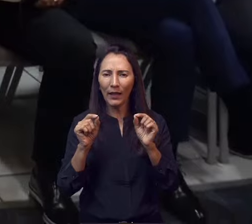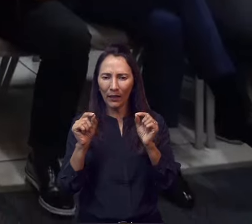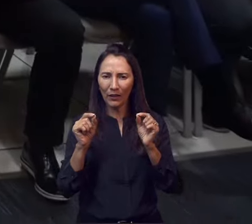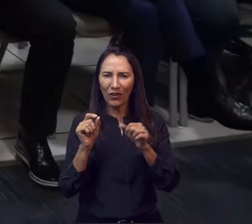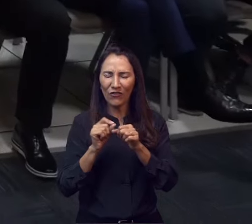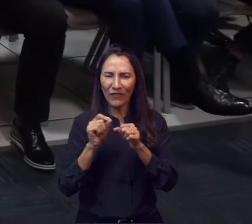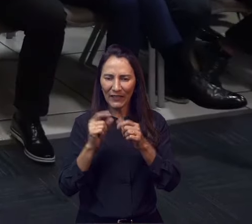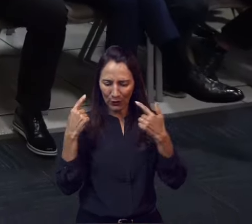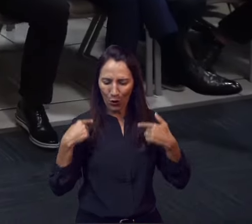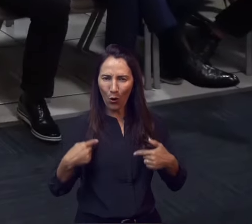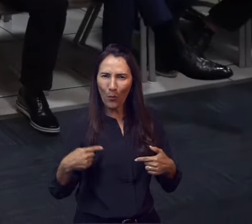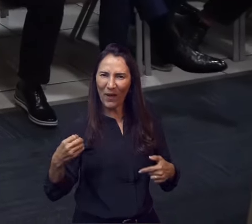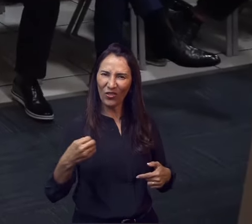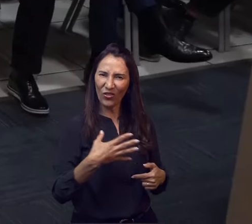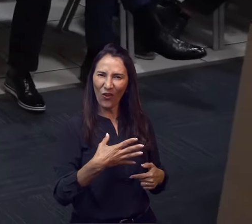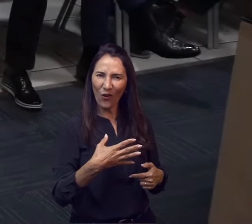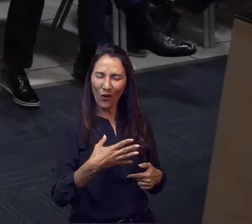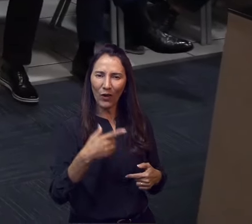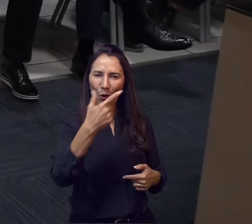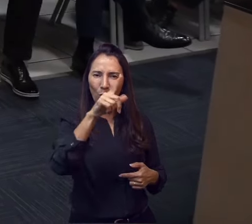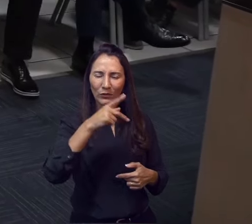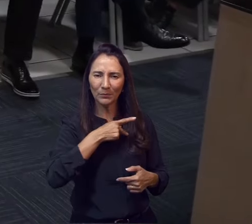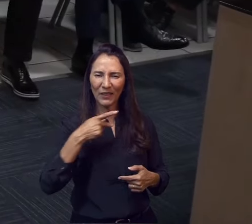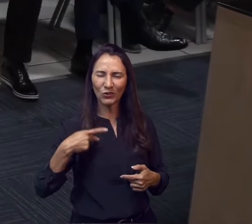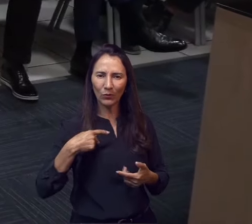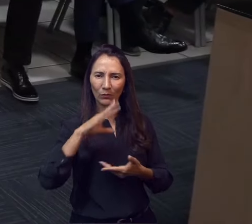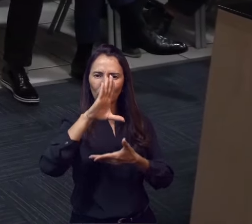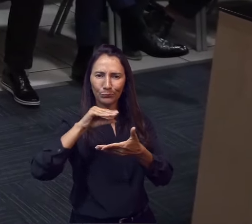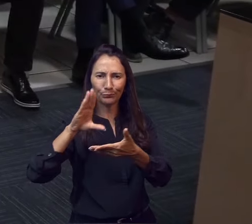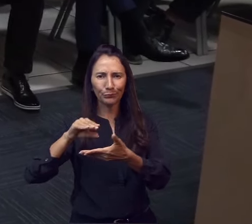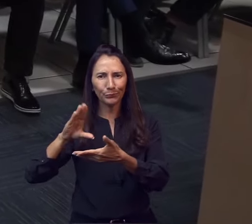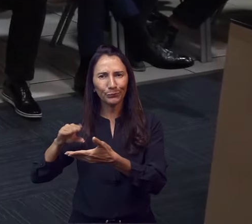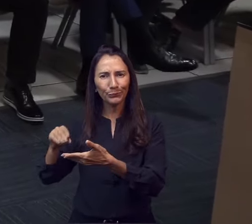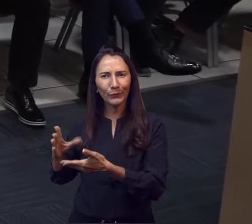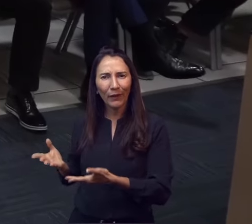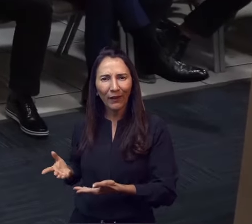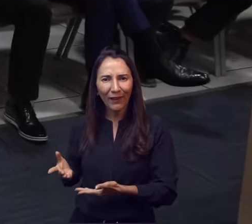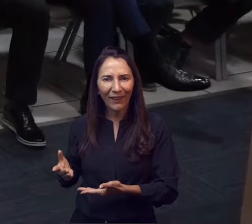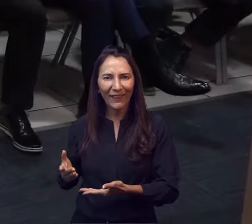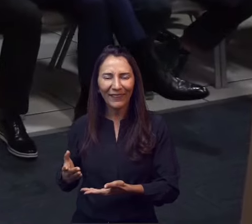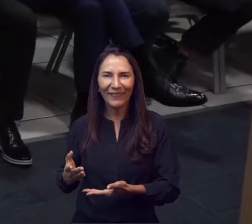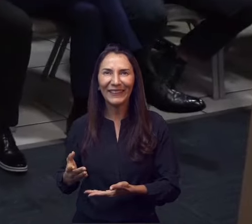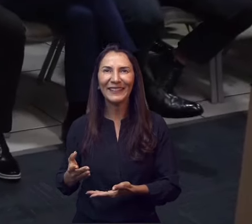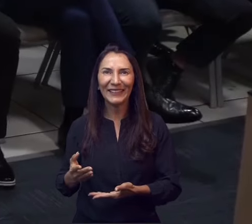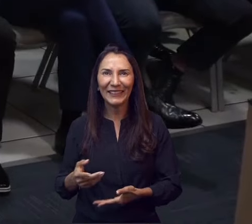pastor Jorge Linhares modernizou a turma Pastor Silas é o que é hoje